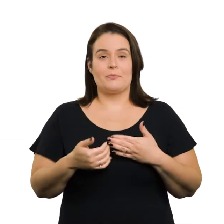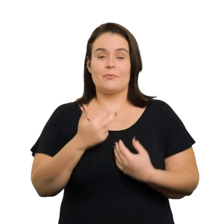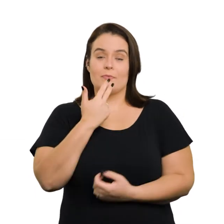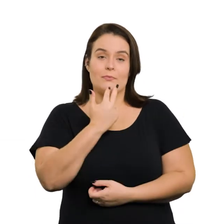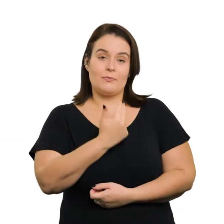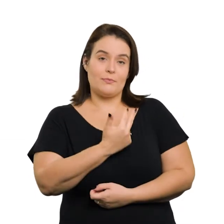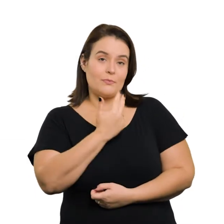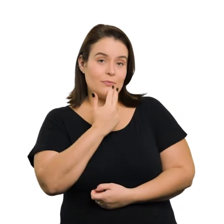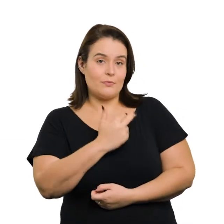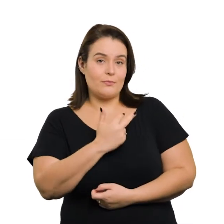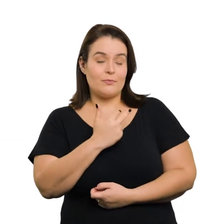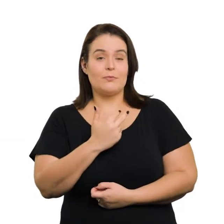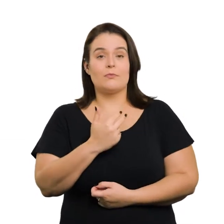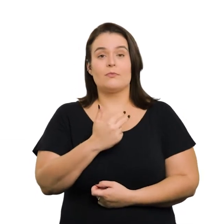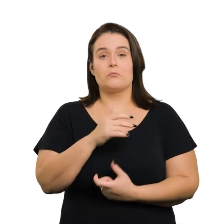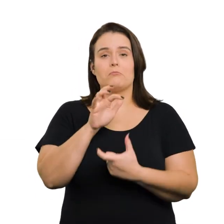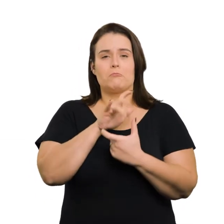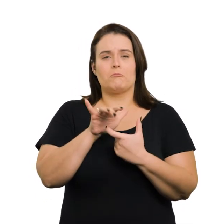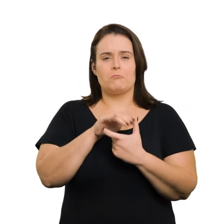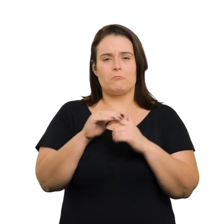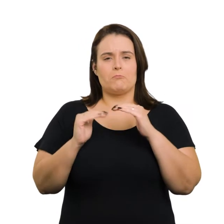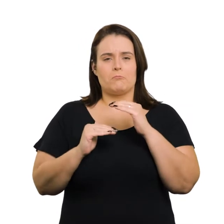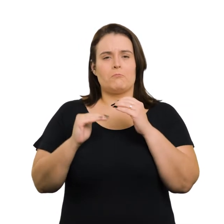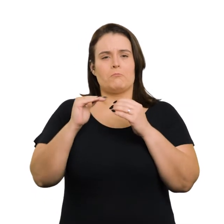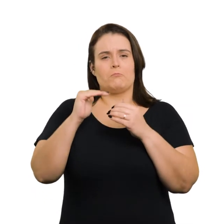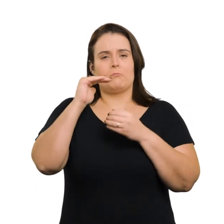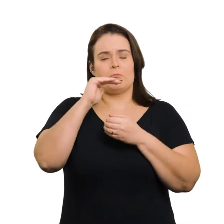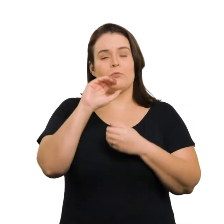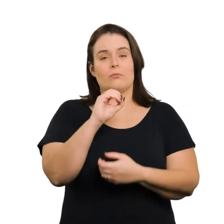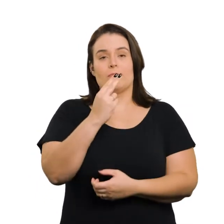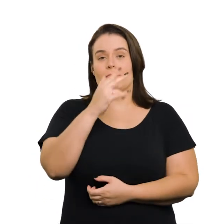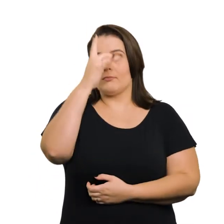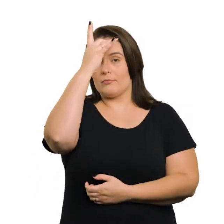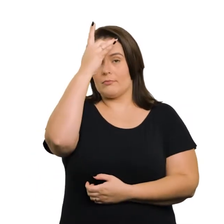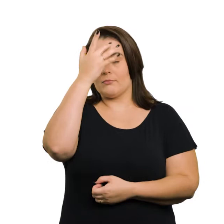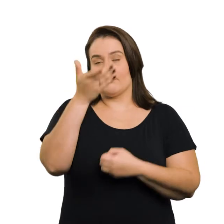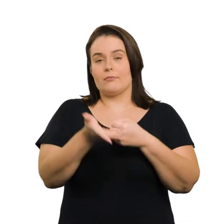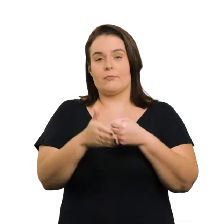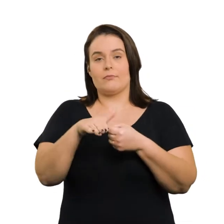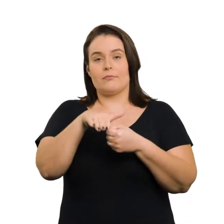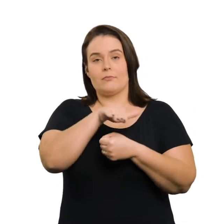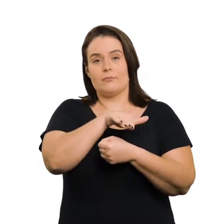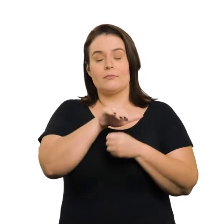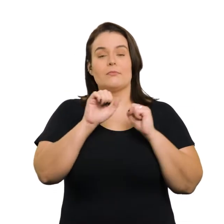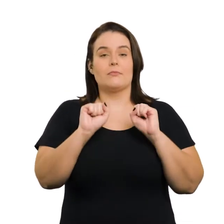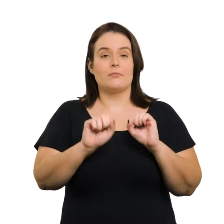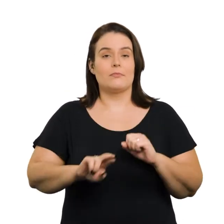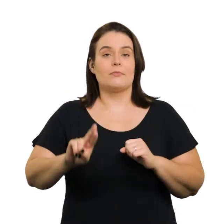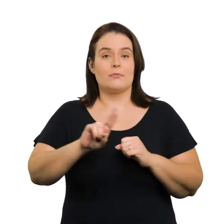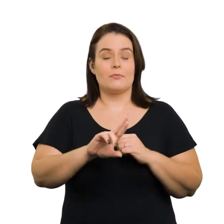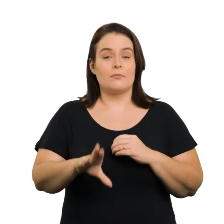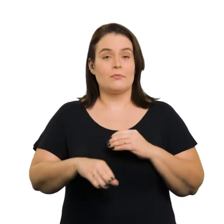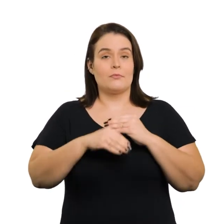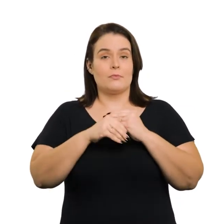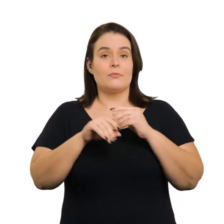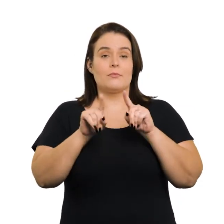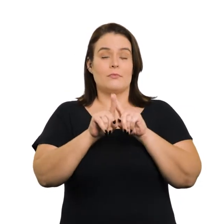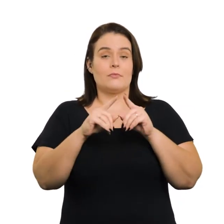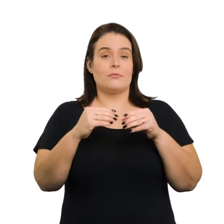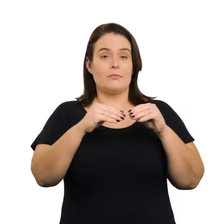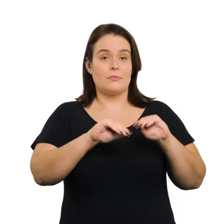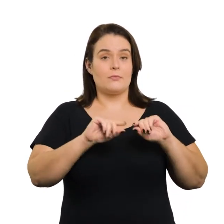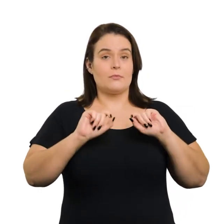pessoas, independentemente de língua, de nível de alfabetização ou de cognição. Podem ser utilizados